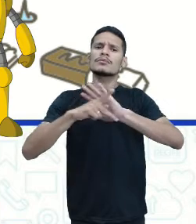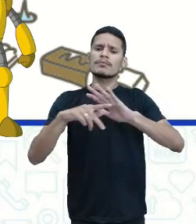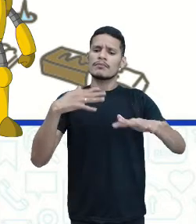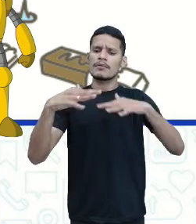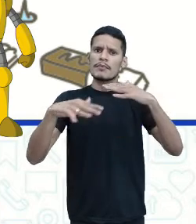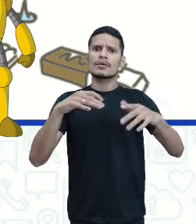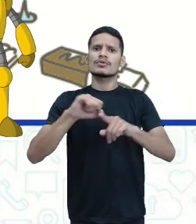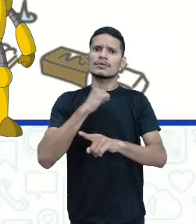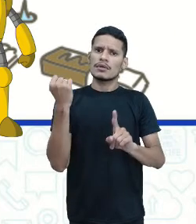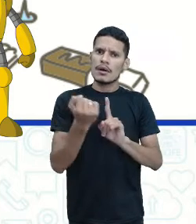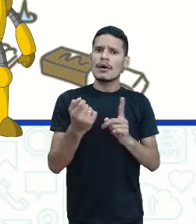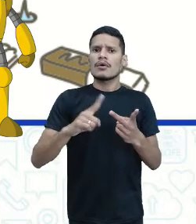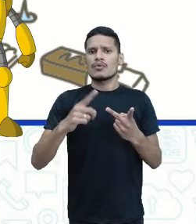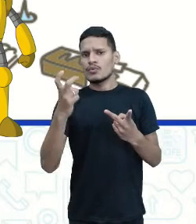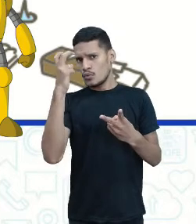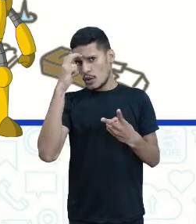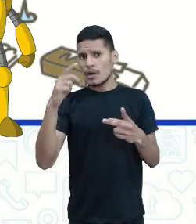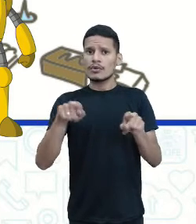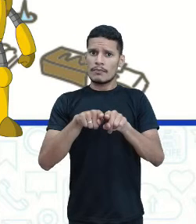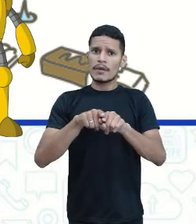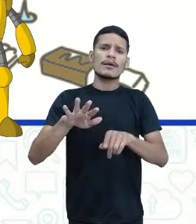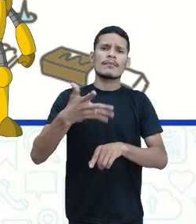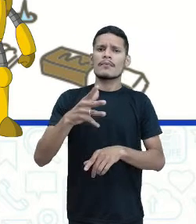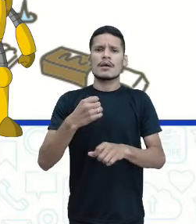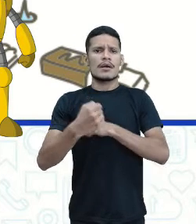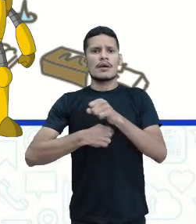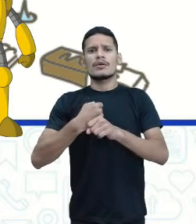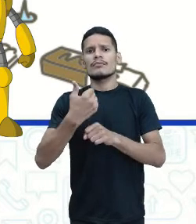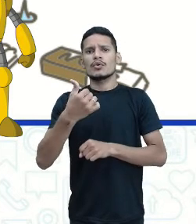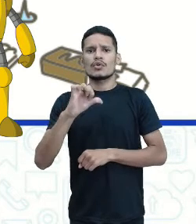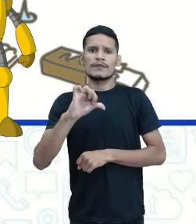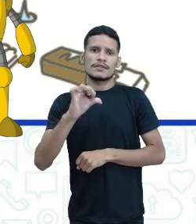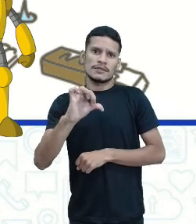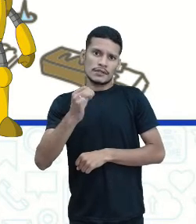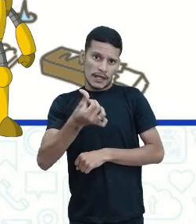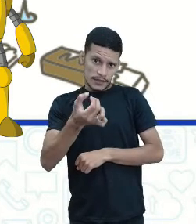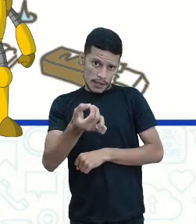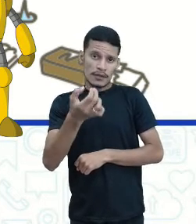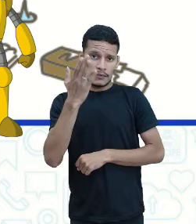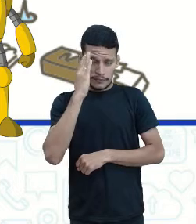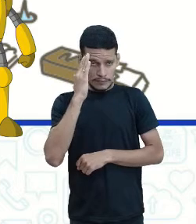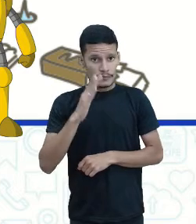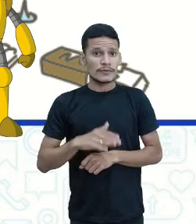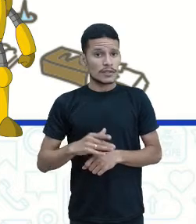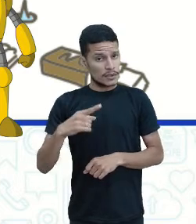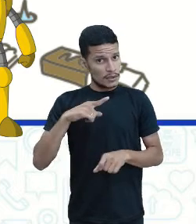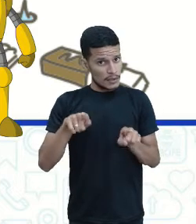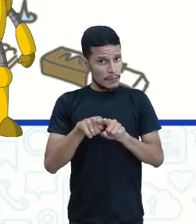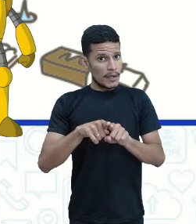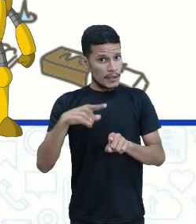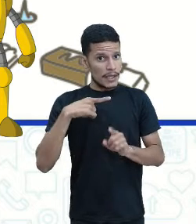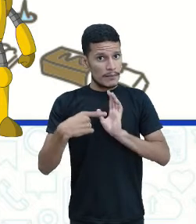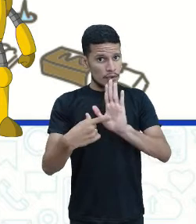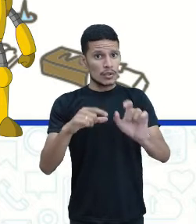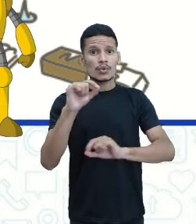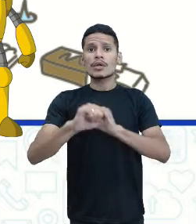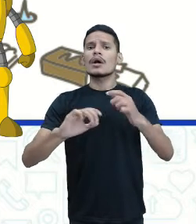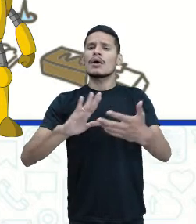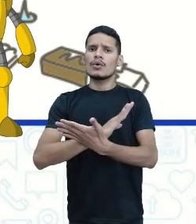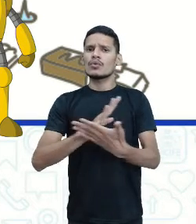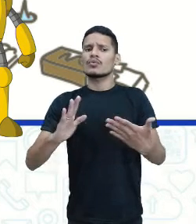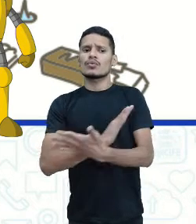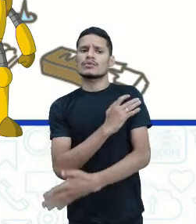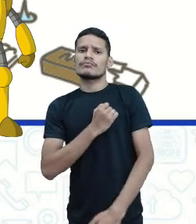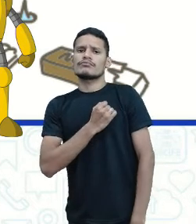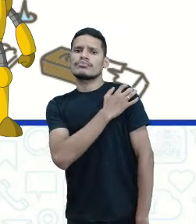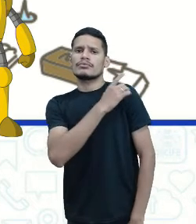sociais e culturais também da década de 60, do início da década de 60, e já abordamos alguns aspectos que resultaram num golpe civil-militar.